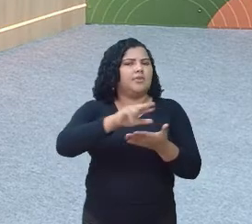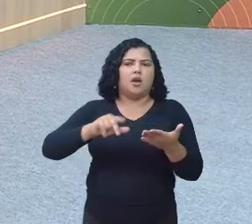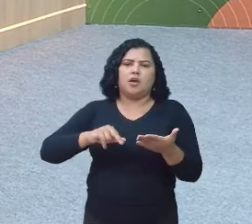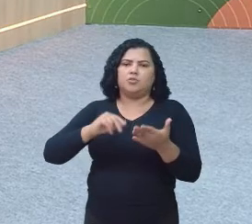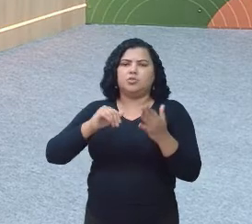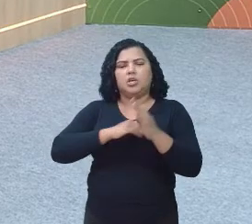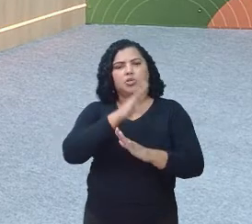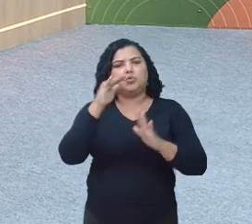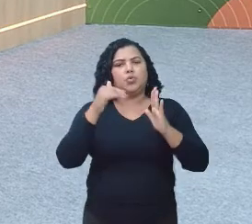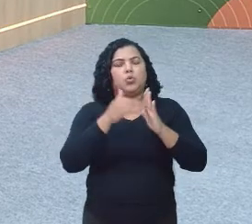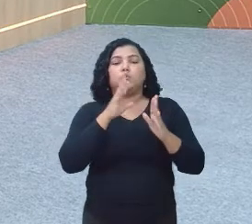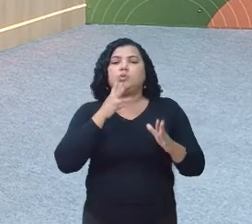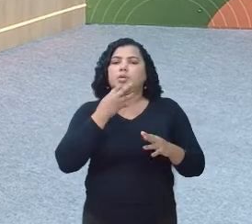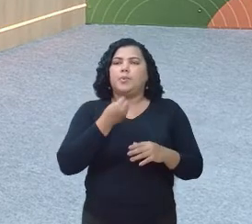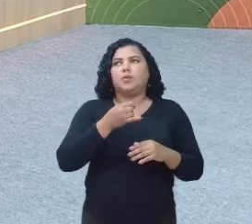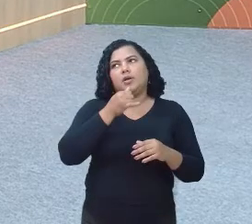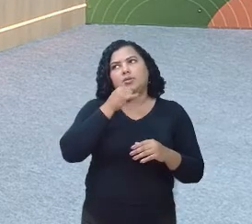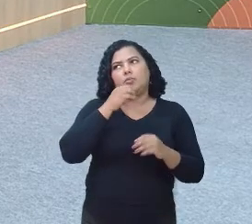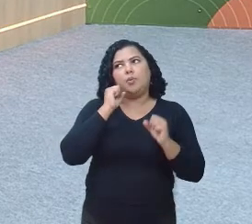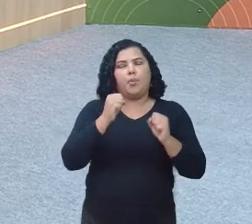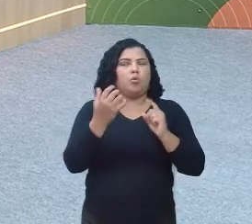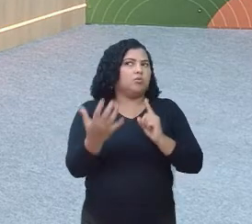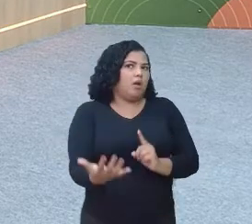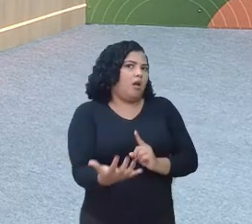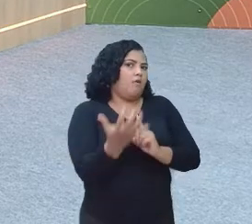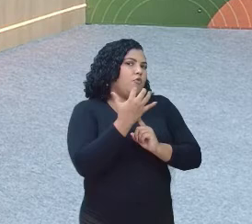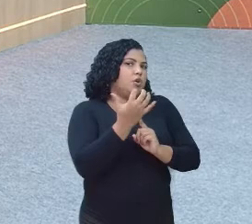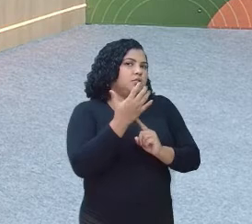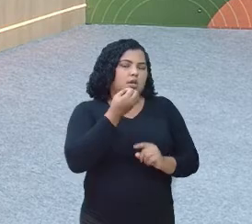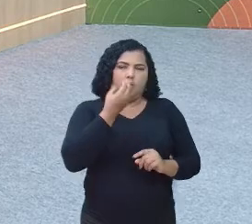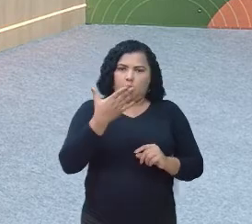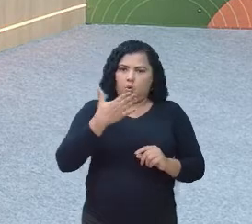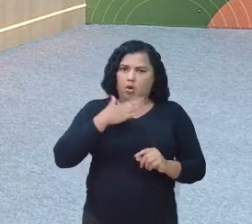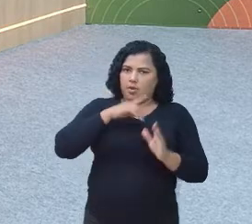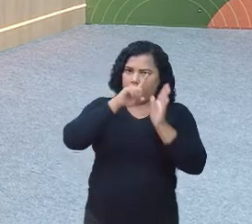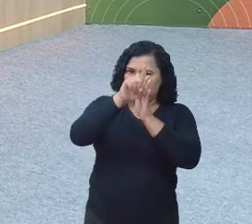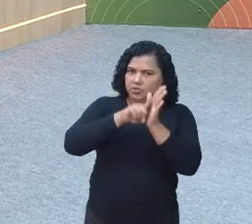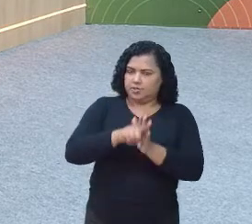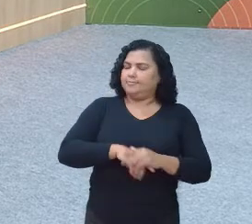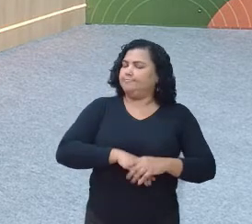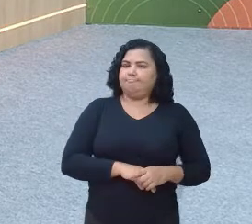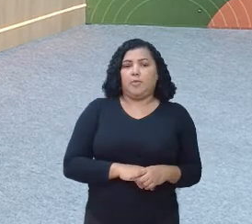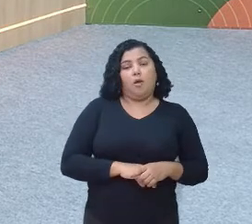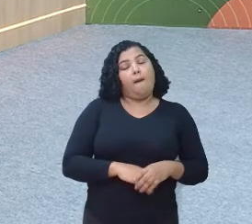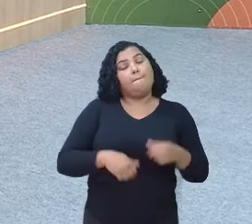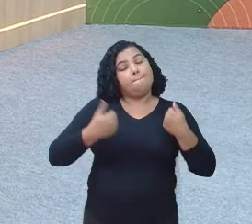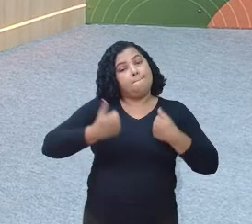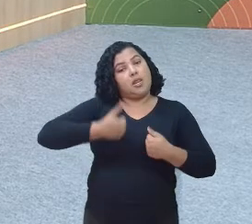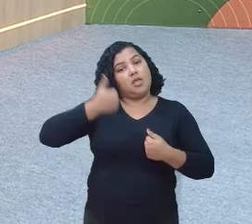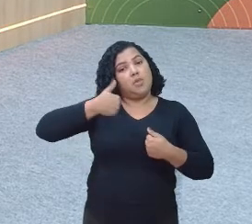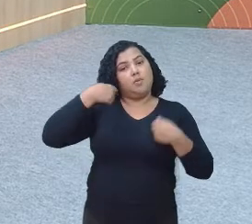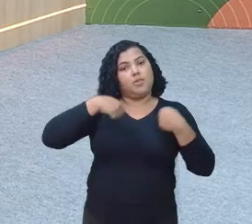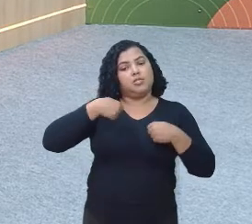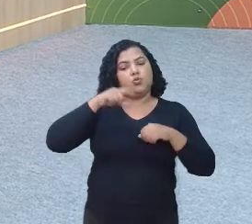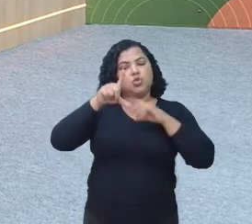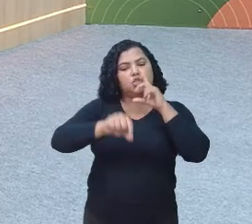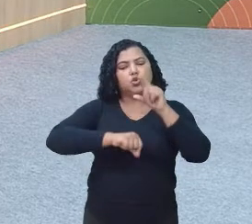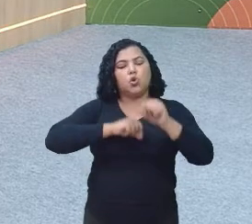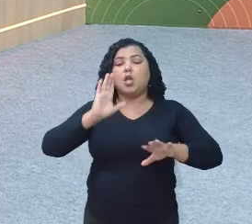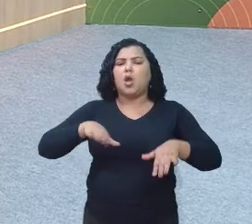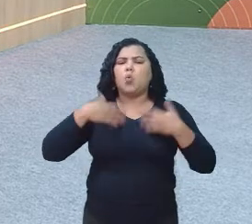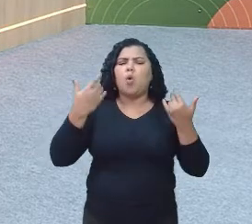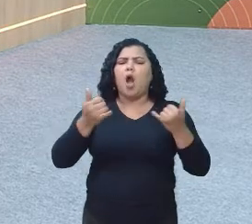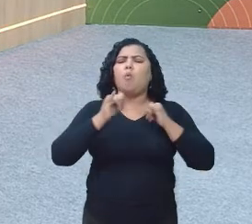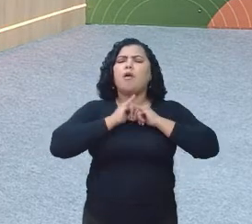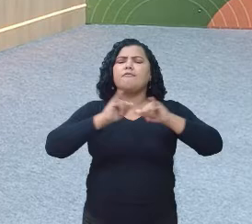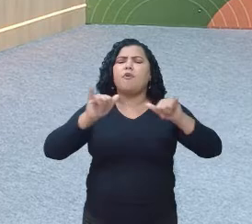ser positivos para a minha pesquisa. Afinal, eu preciso ali selecionar as informações que vão ser importantes. Então,